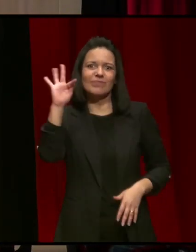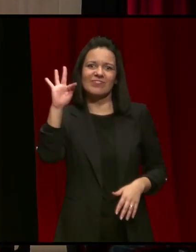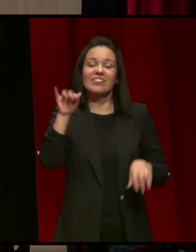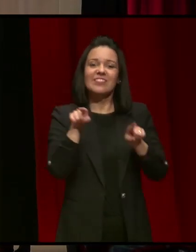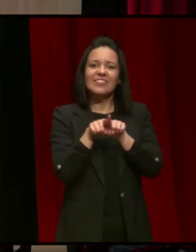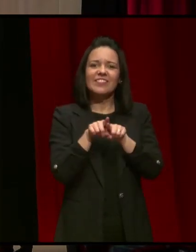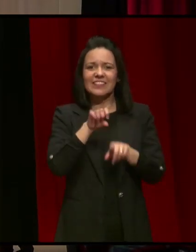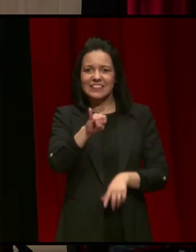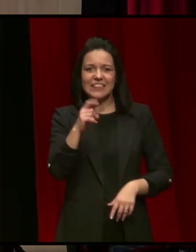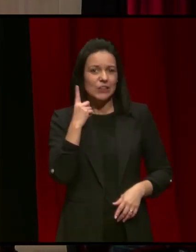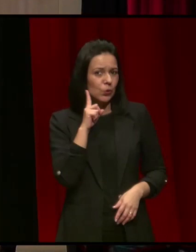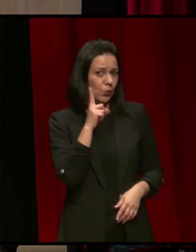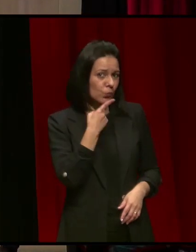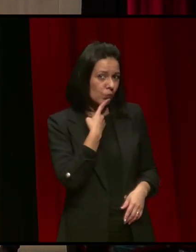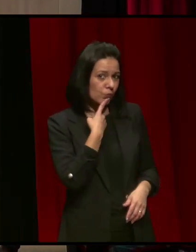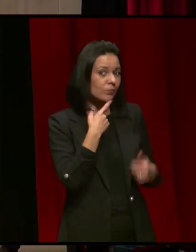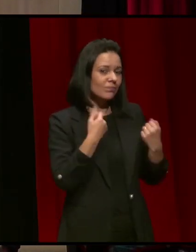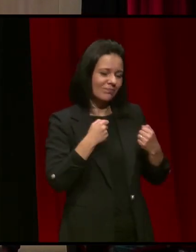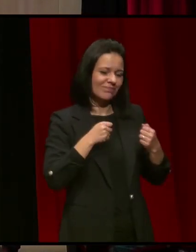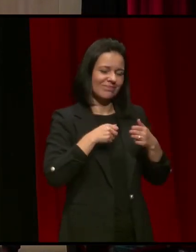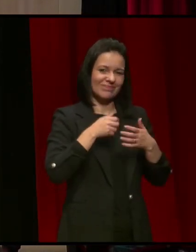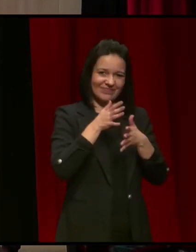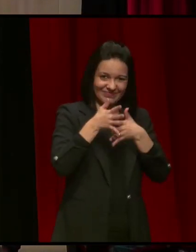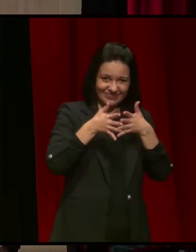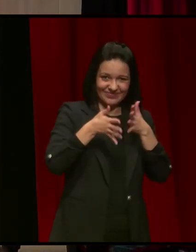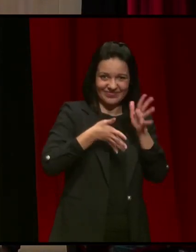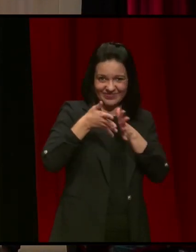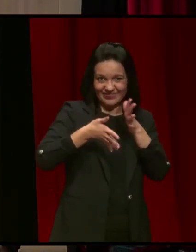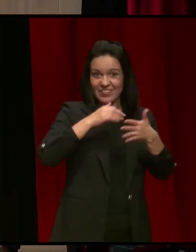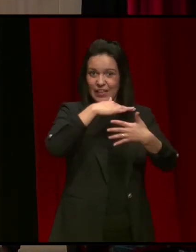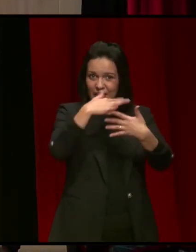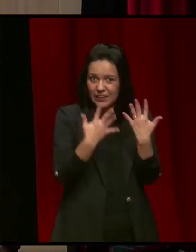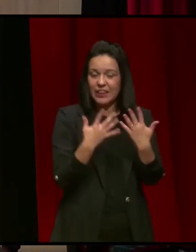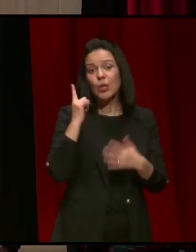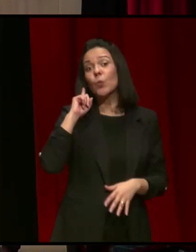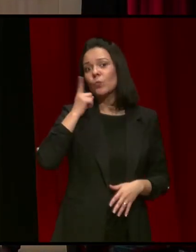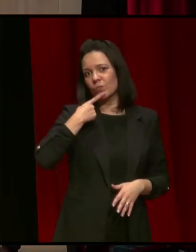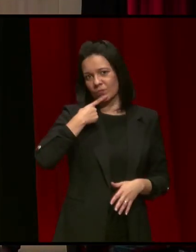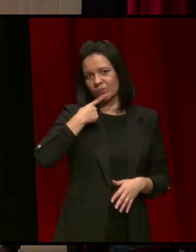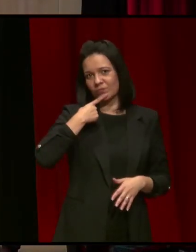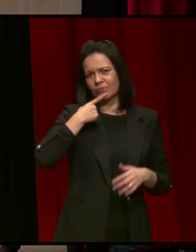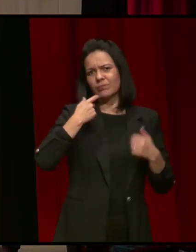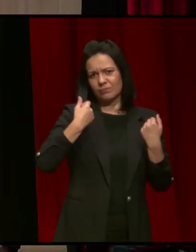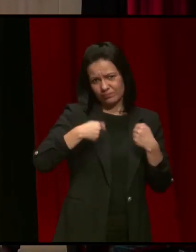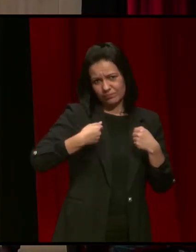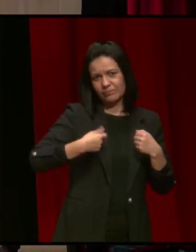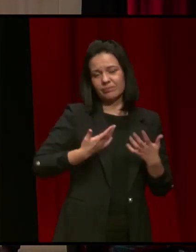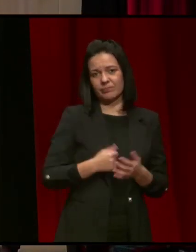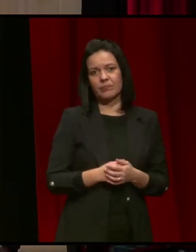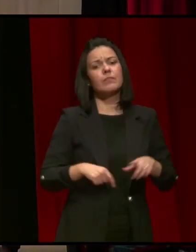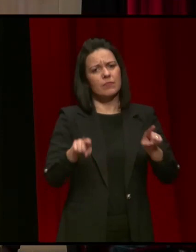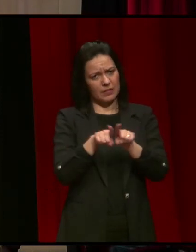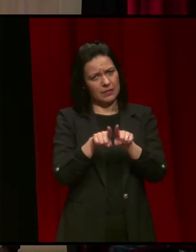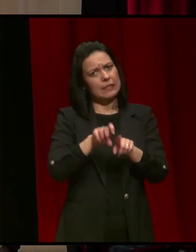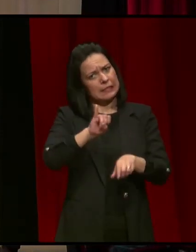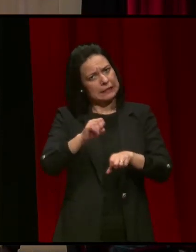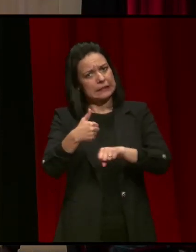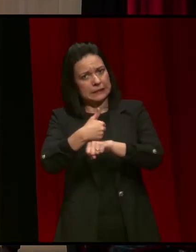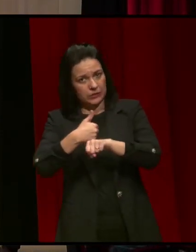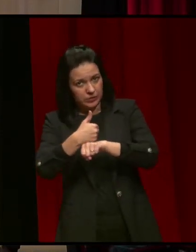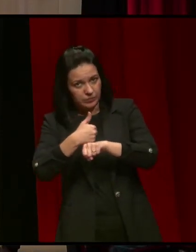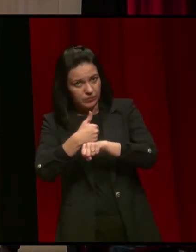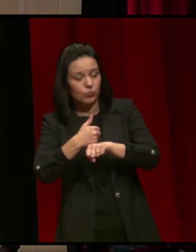com surdos. Então é uma forma de aprender, mas tem formas muito assim, formais mesmo, né? Que você vai ganhar